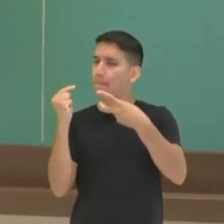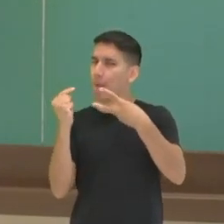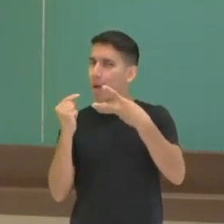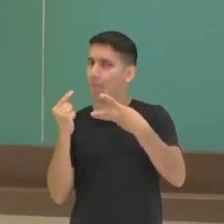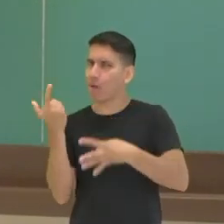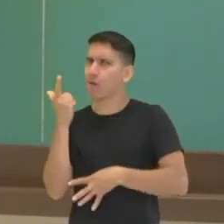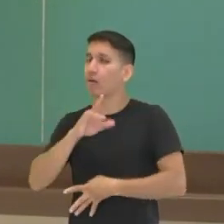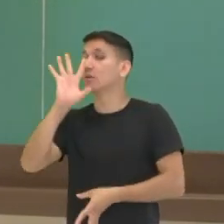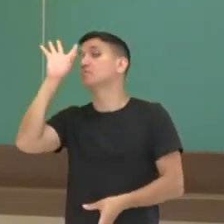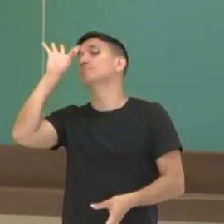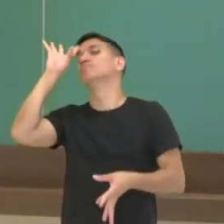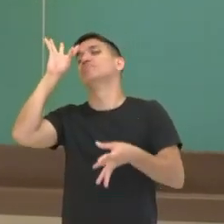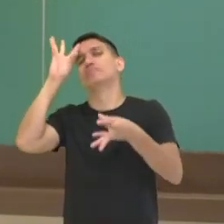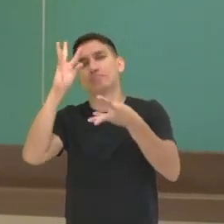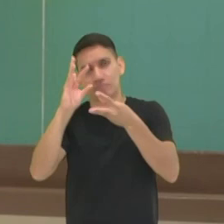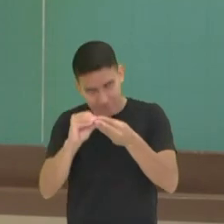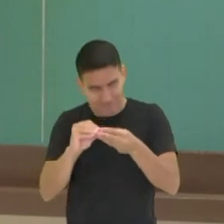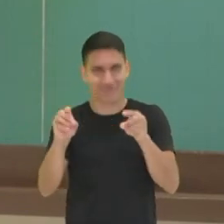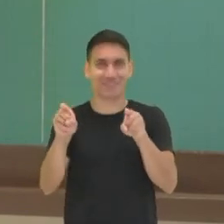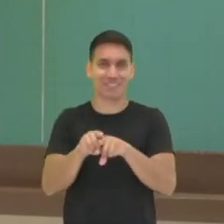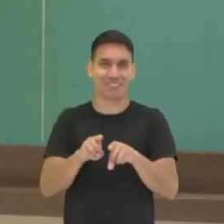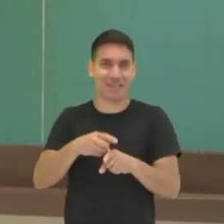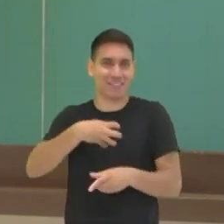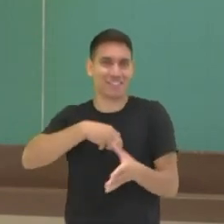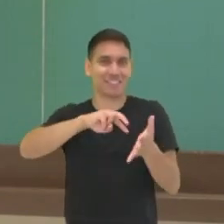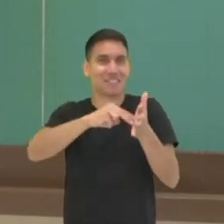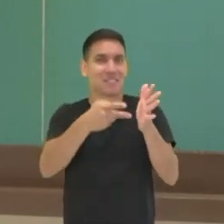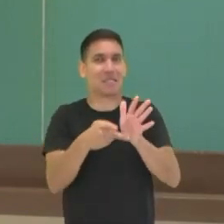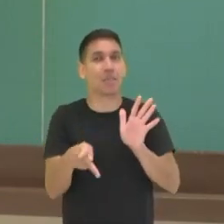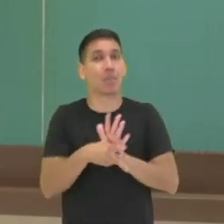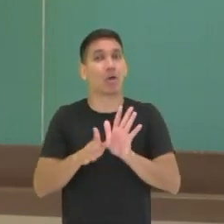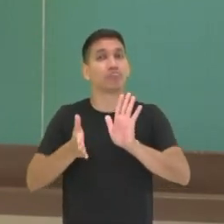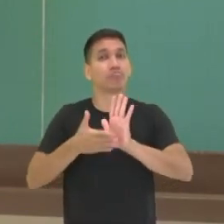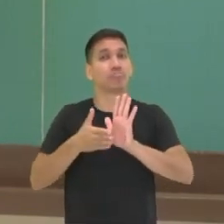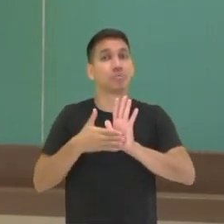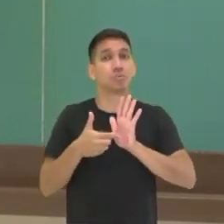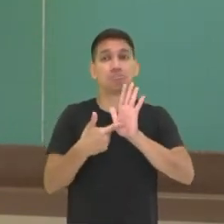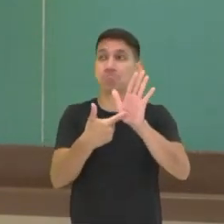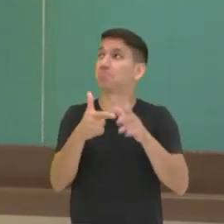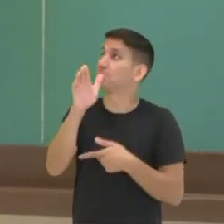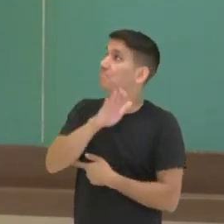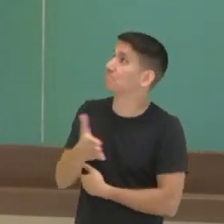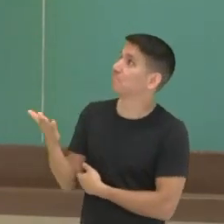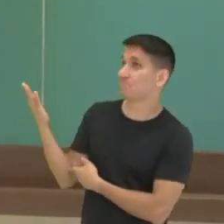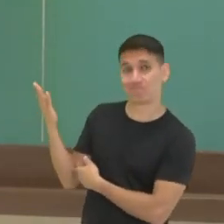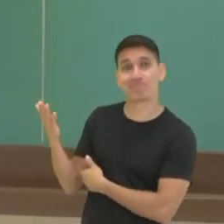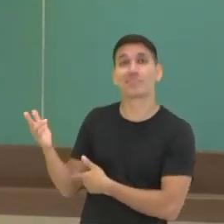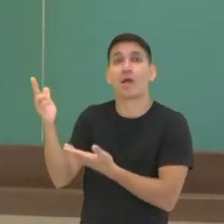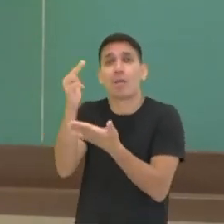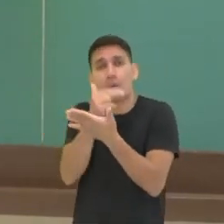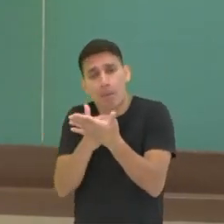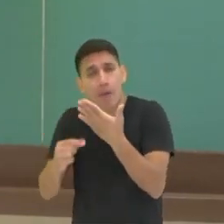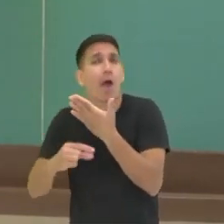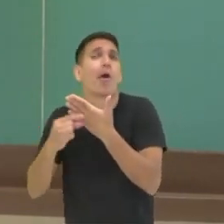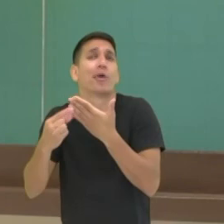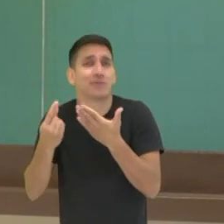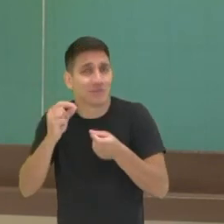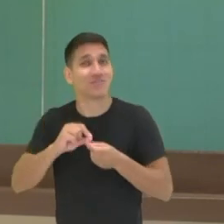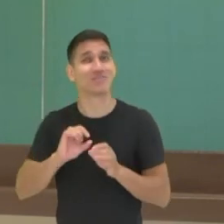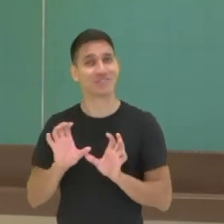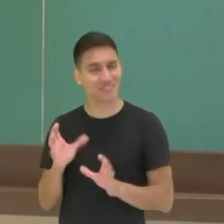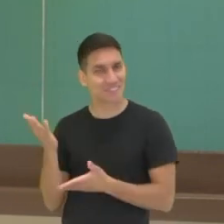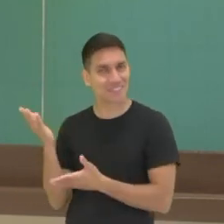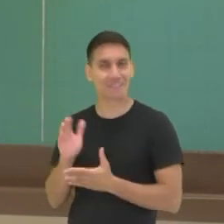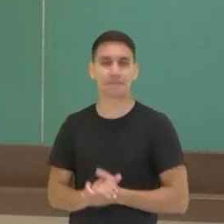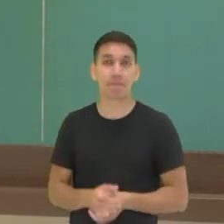o entendimento e para a produção de sentido intencionada pelo ilustrador, pela pessoa que elaborou a tirinha, né?